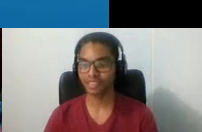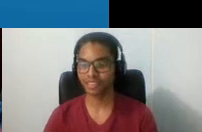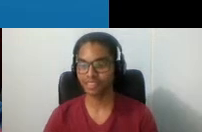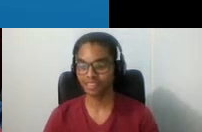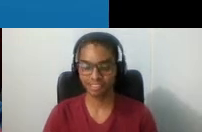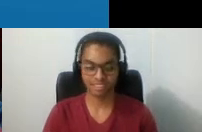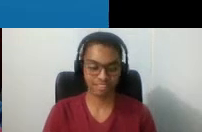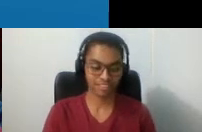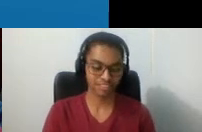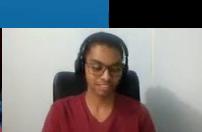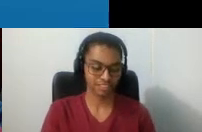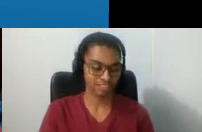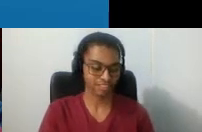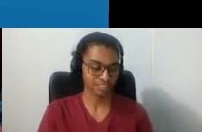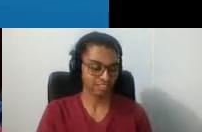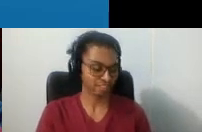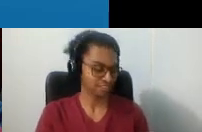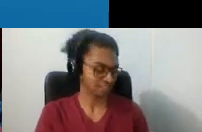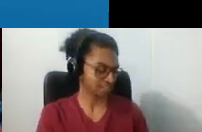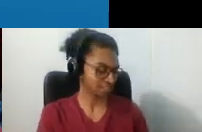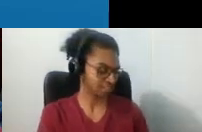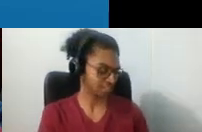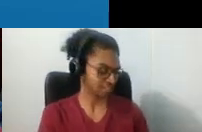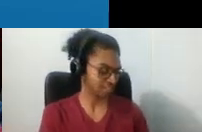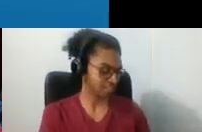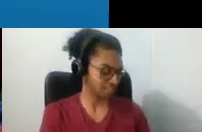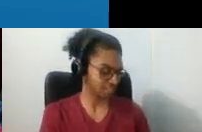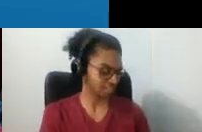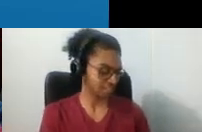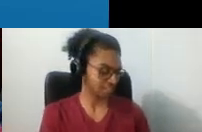Eu não acho que seja impossível,